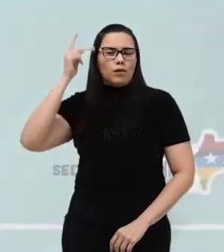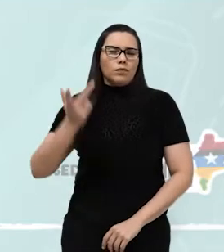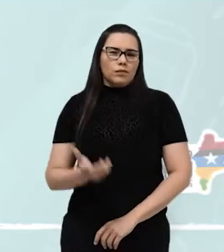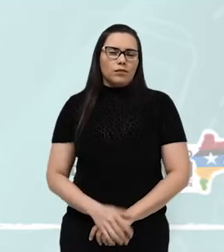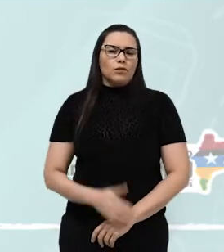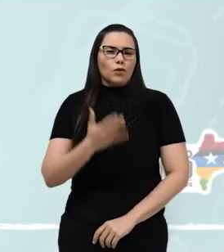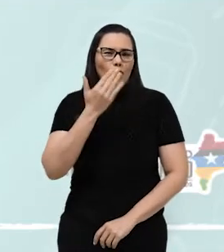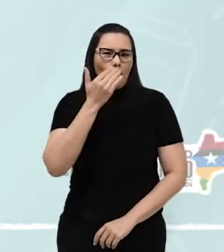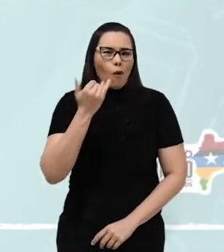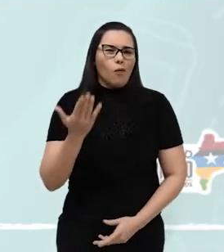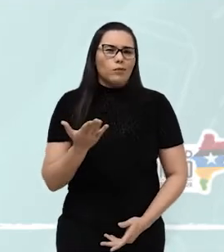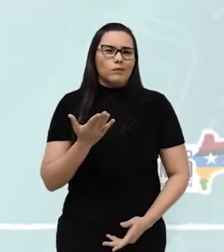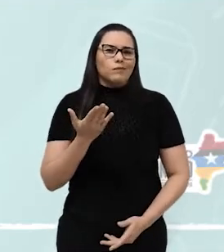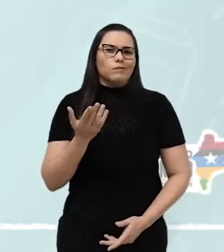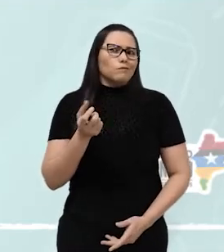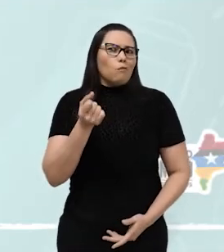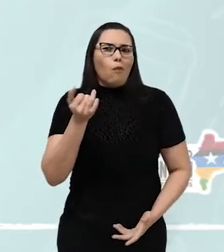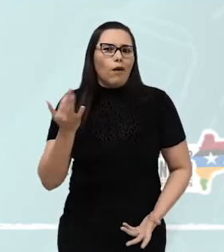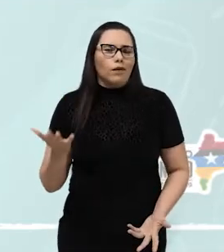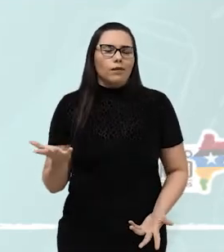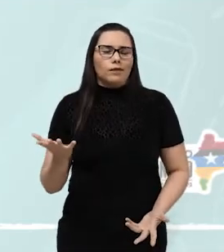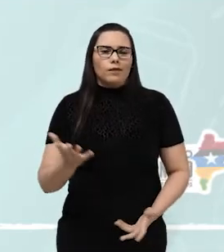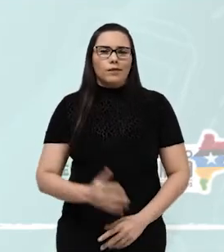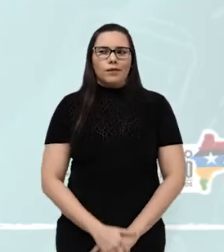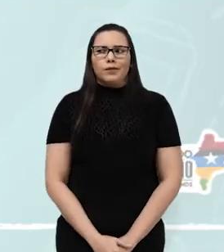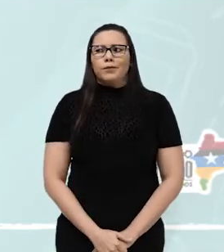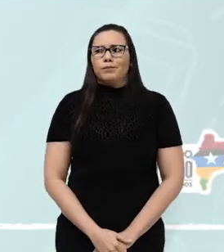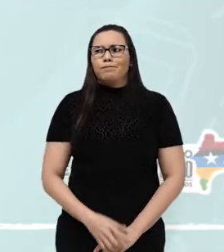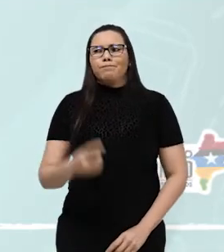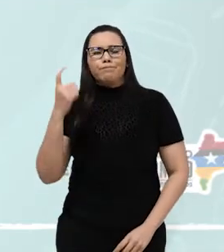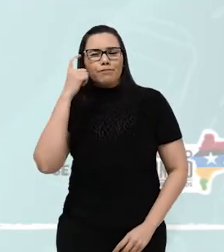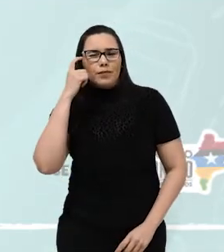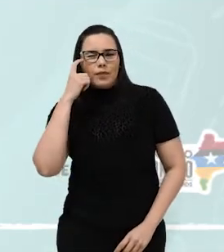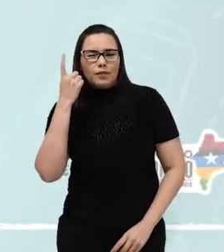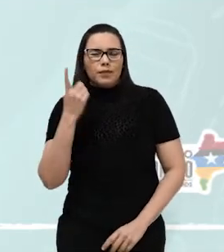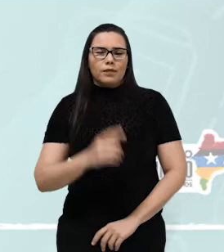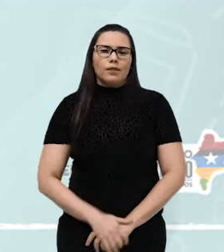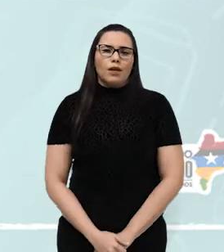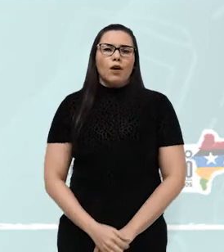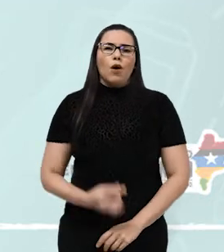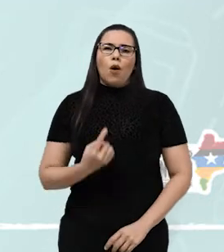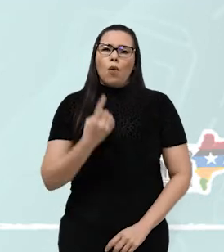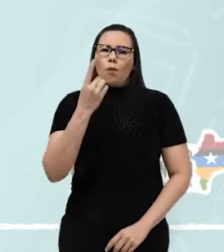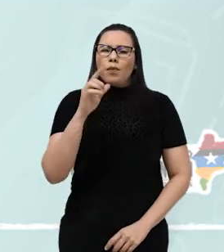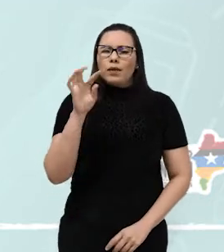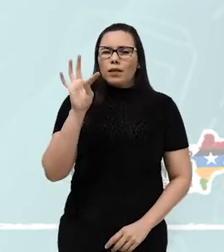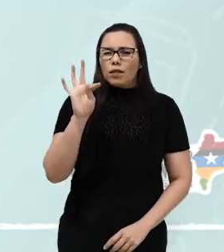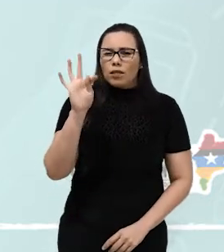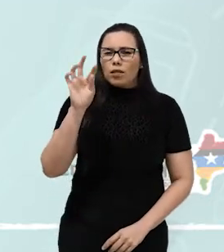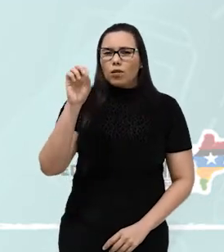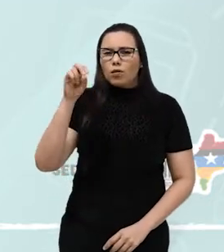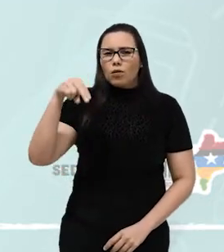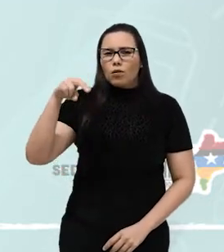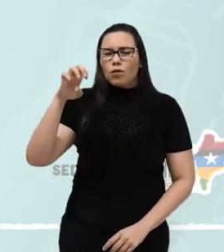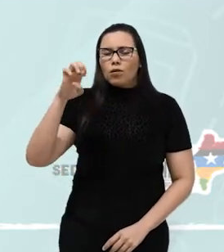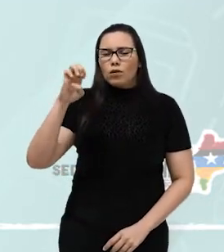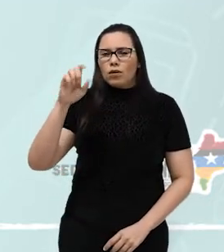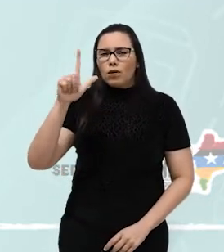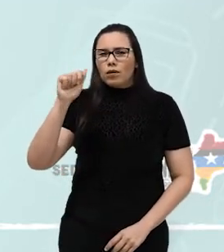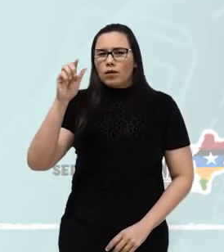longo da vida? Então, olha só, suponha que a quantidade de vegetação consumida ao longo da vida de um coelho seja de